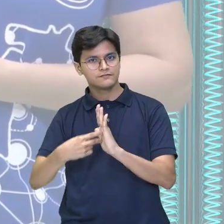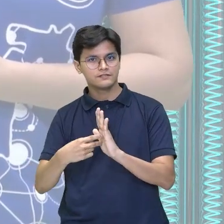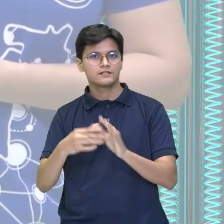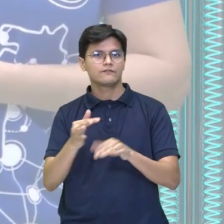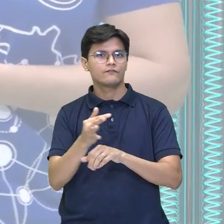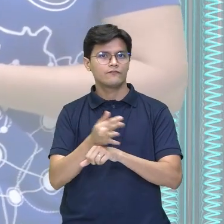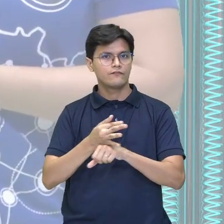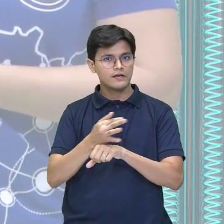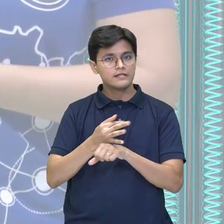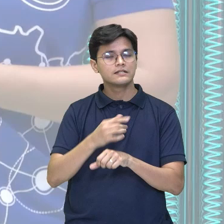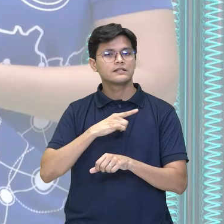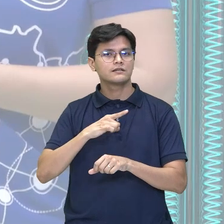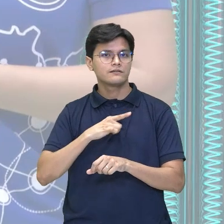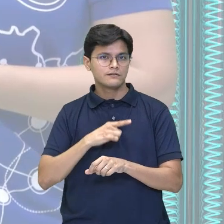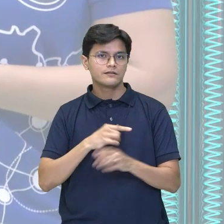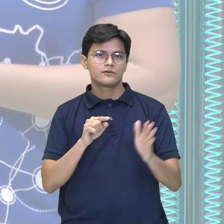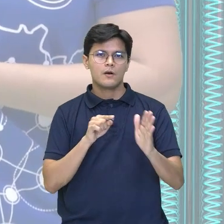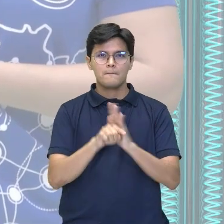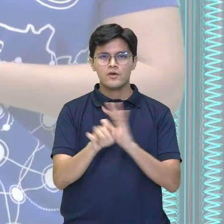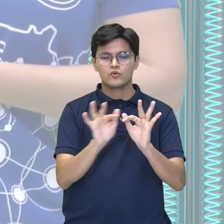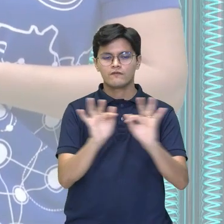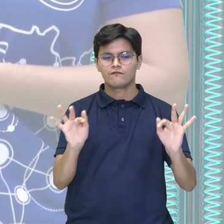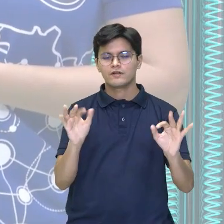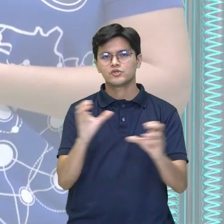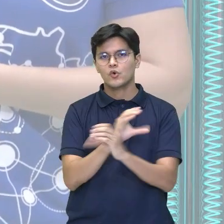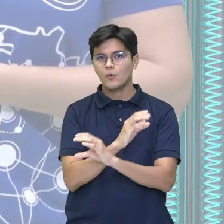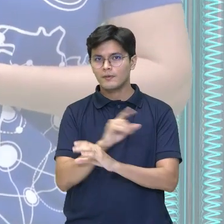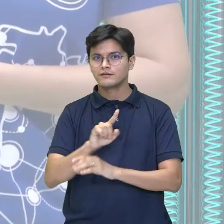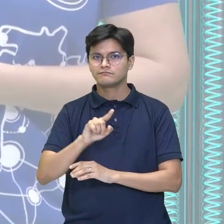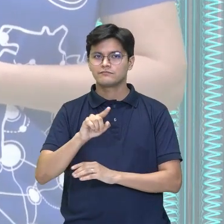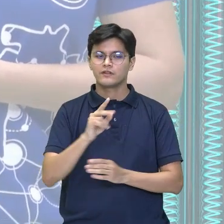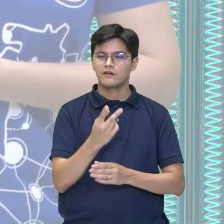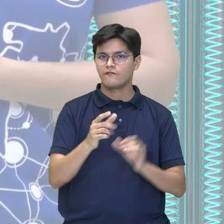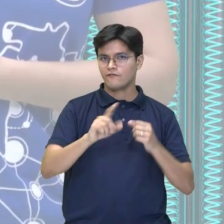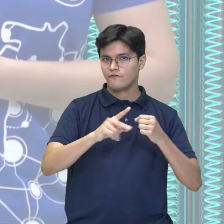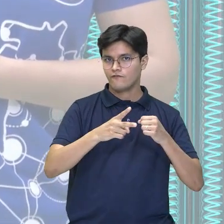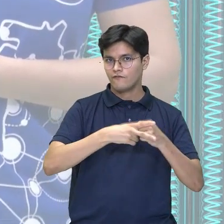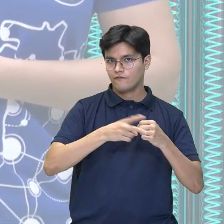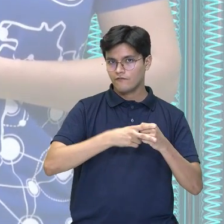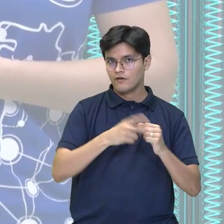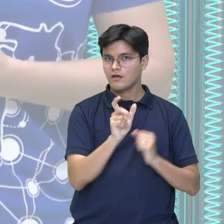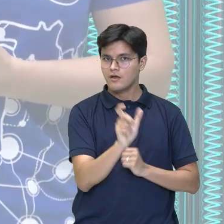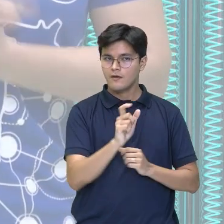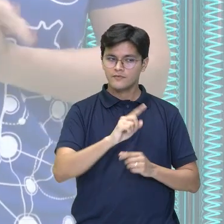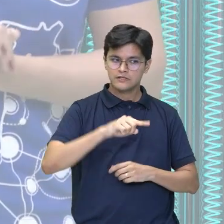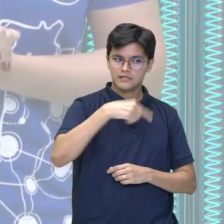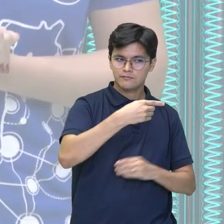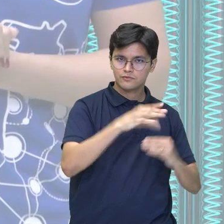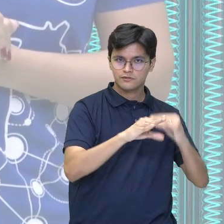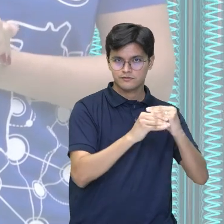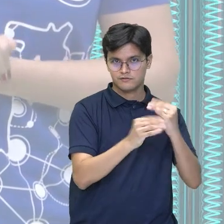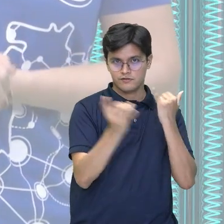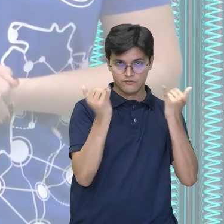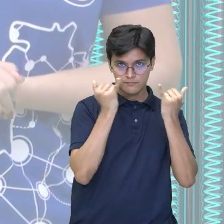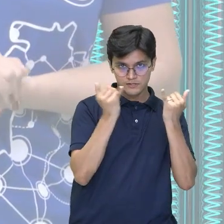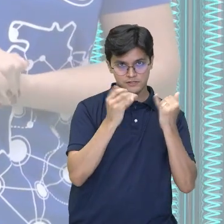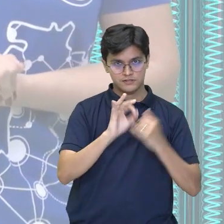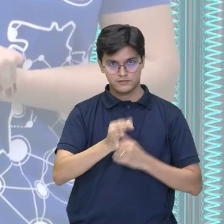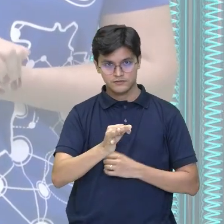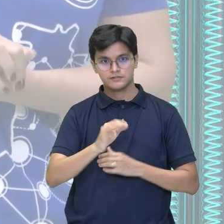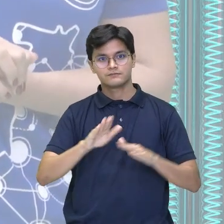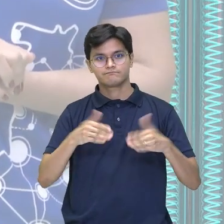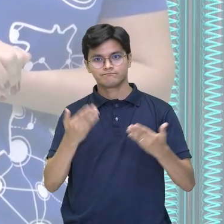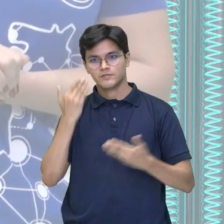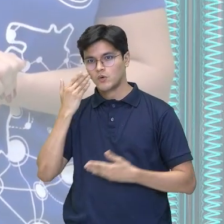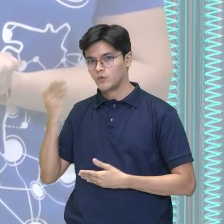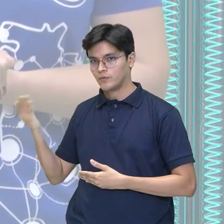pergunta completa. Depois do verbo, eu acrescentei essas informações também, tá bom? Então, where did they